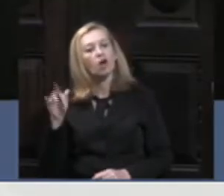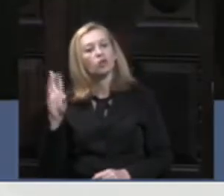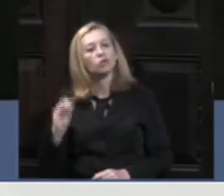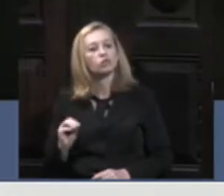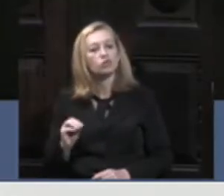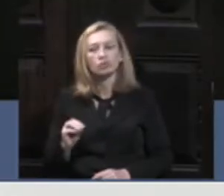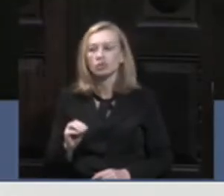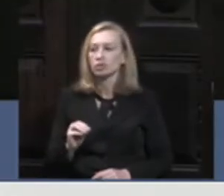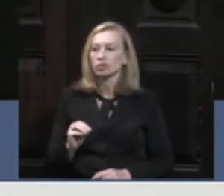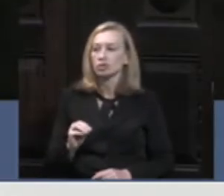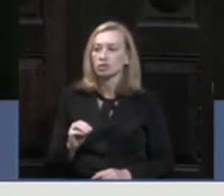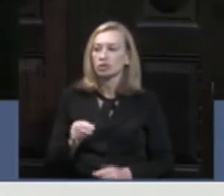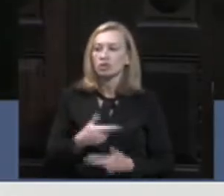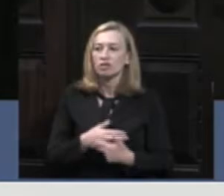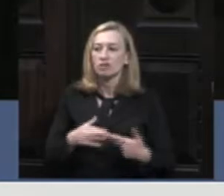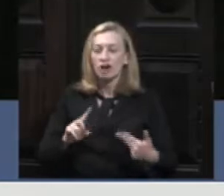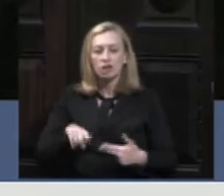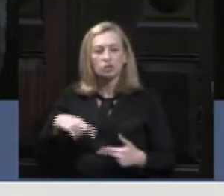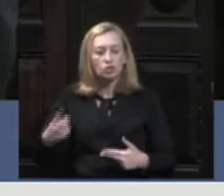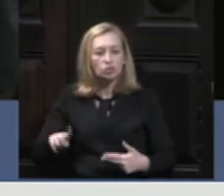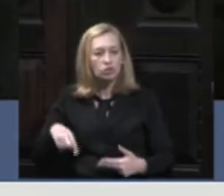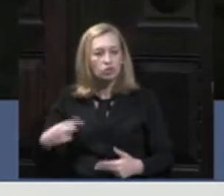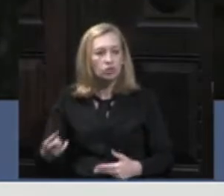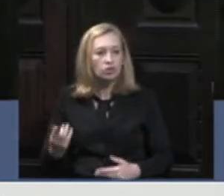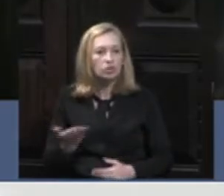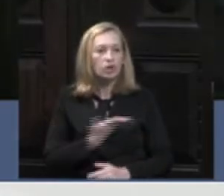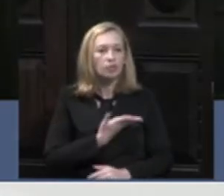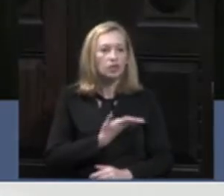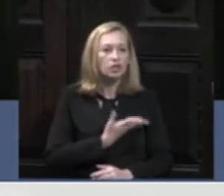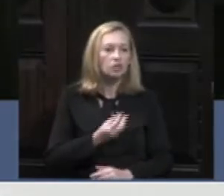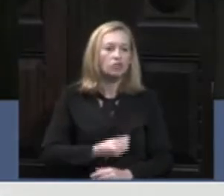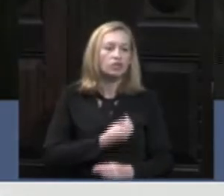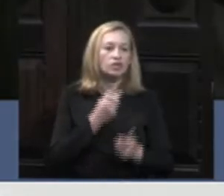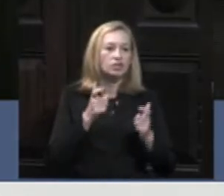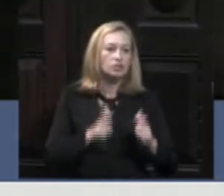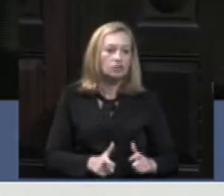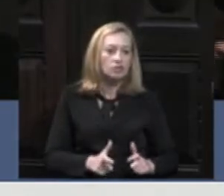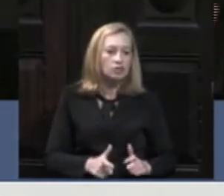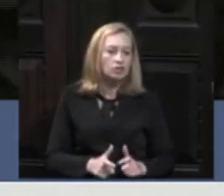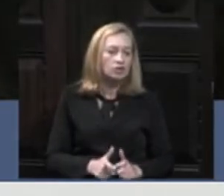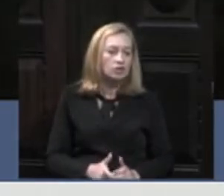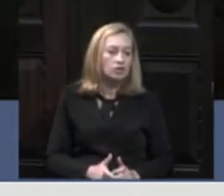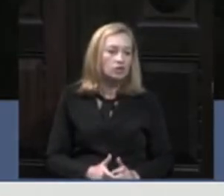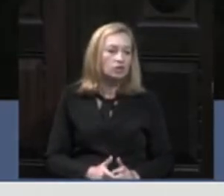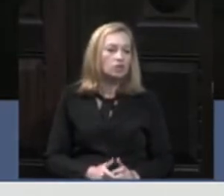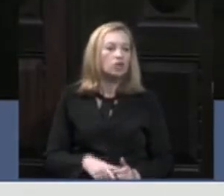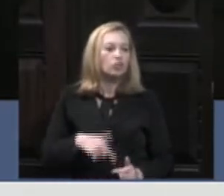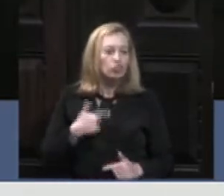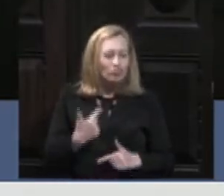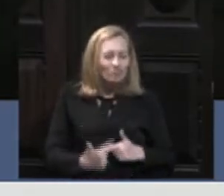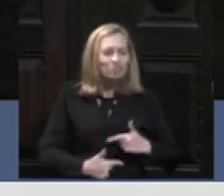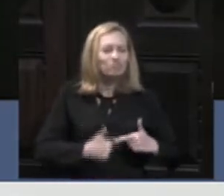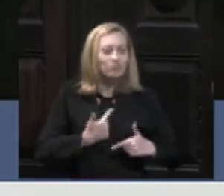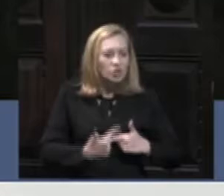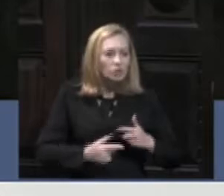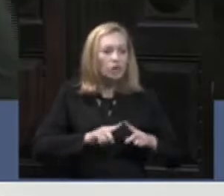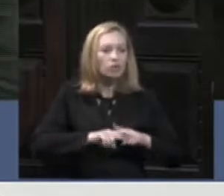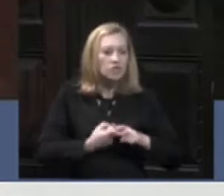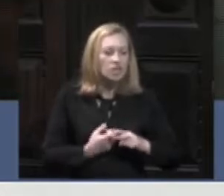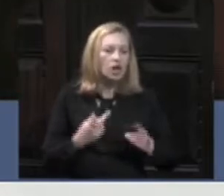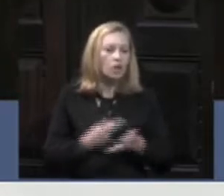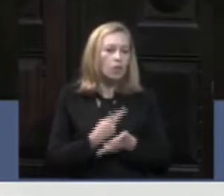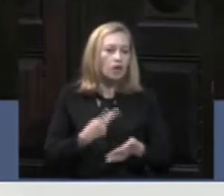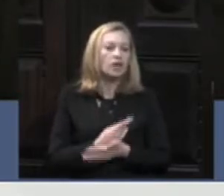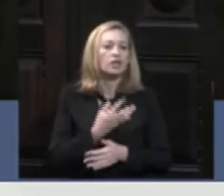Brasil. E vários outros companheiros e companheiras que estão aqui presentes e que vêm lutando há muito tempo para corrigir essa distorção.